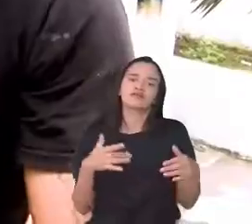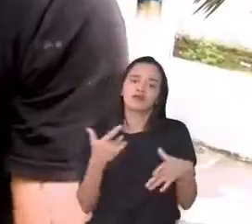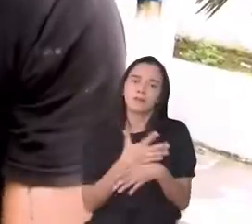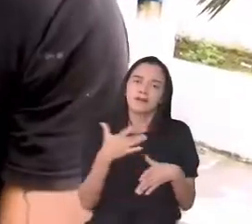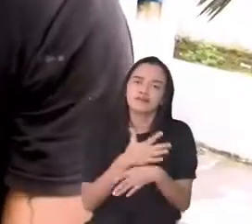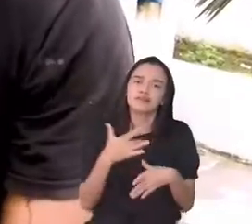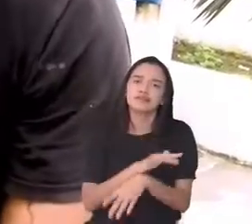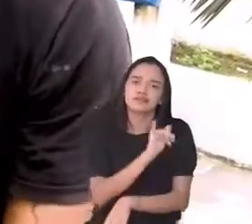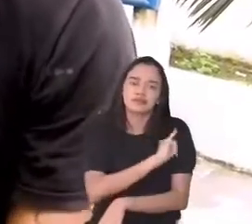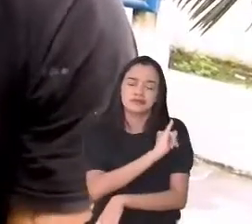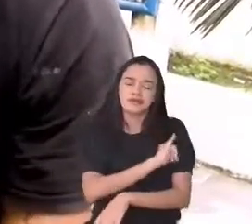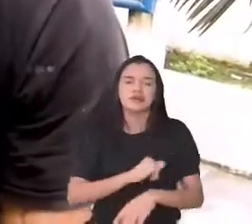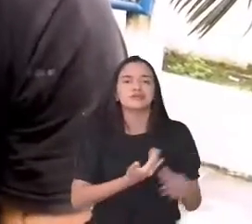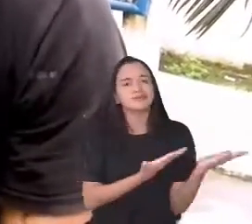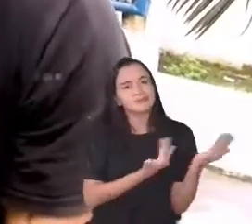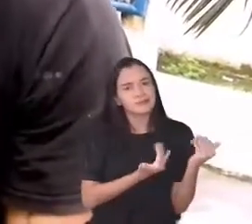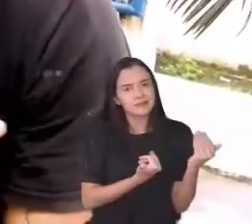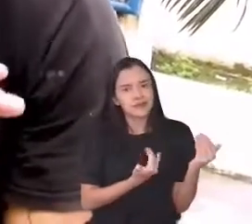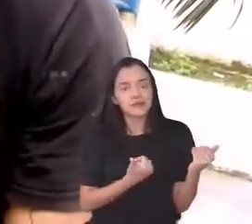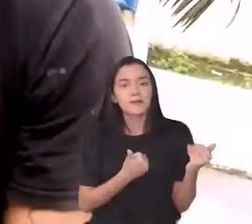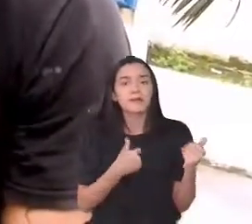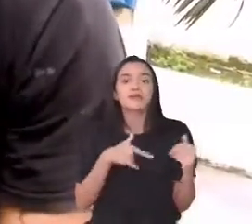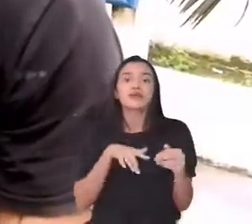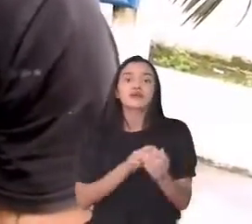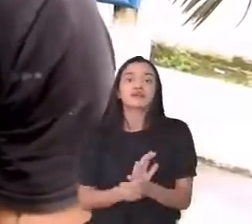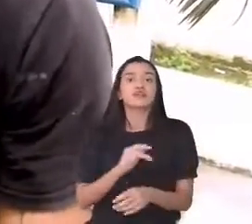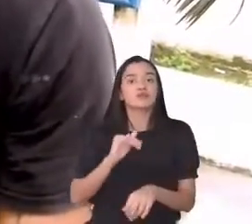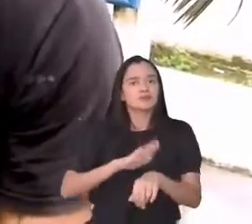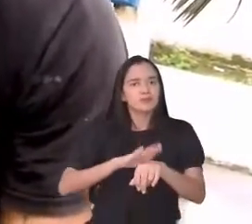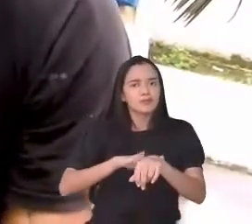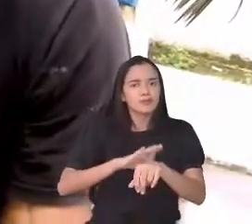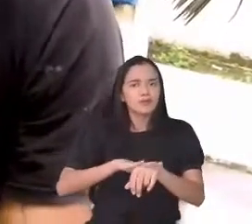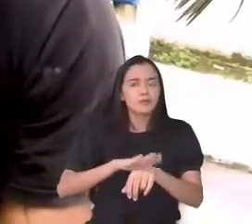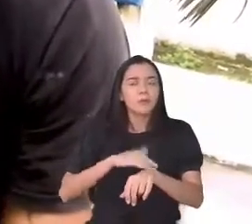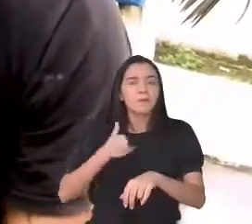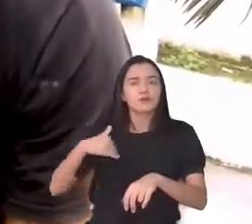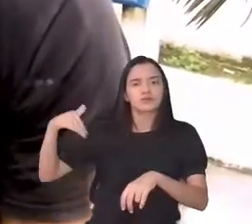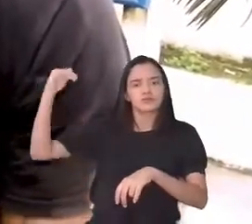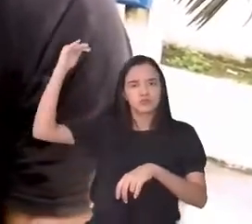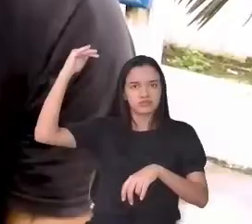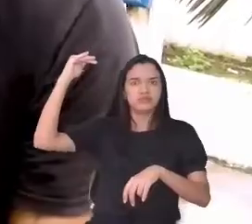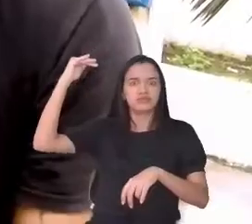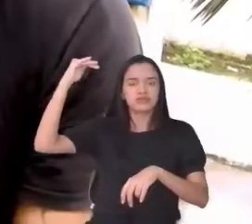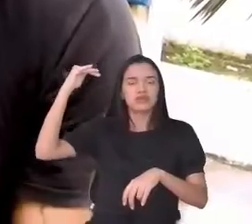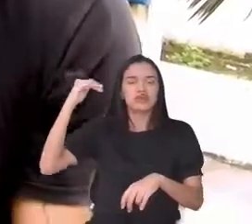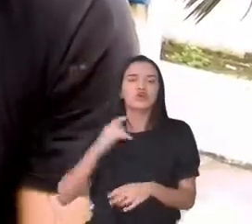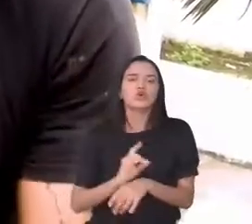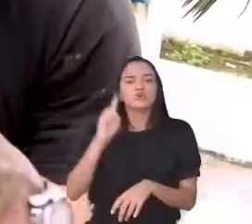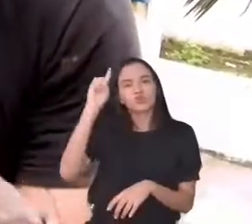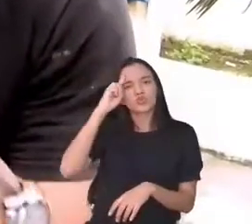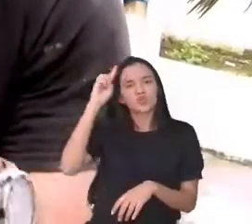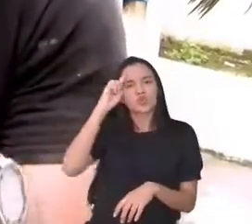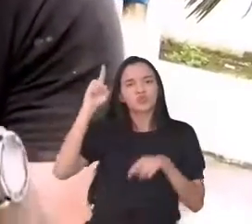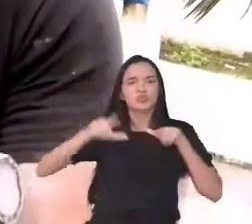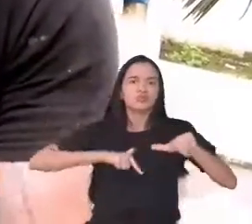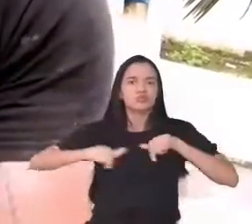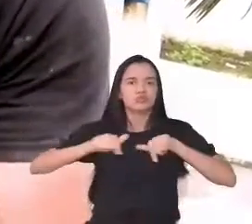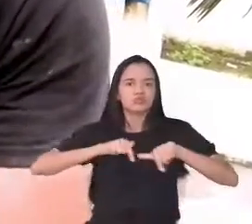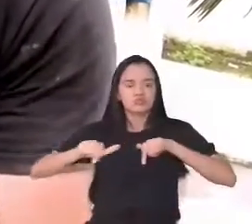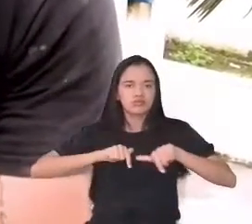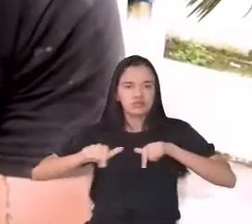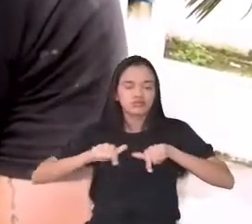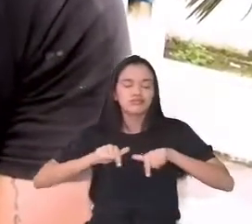minha juventude, na primeira fase dessa vida aí, enquanto adulto, passava todo dia para ir trabalhar, eu passava pelos murais do